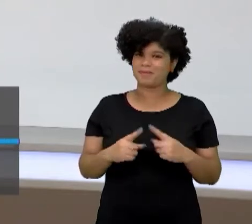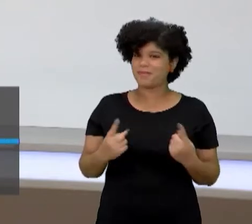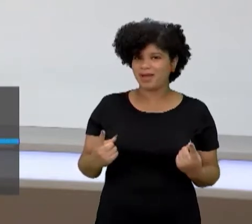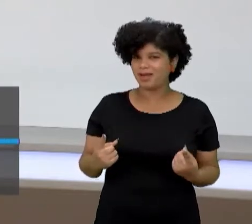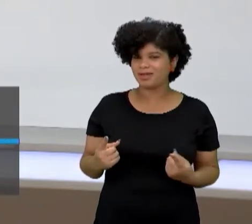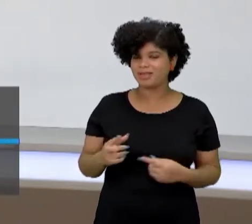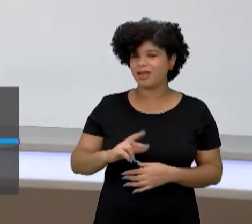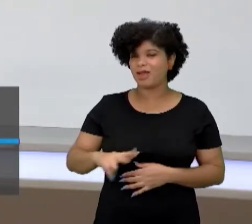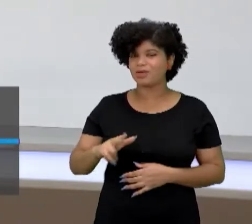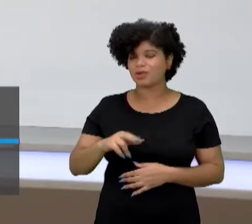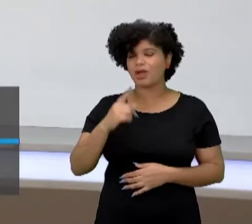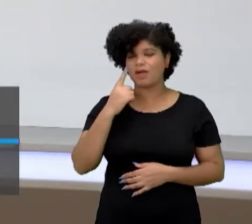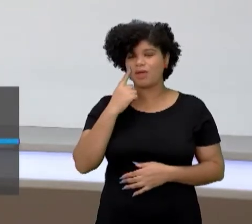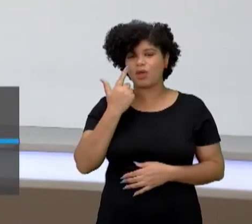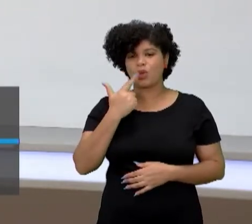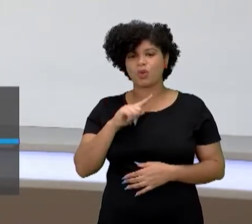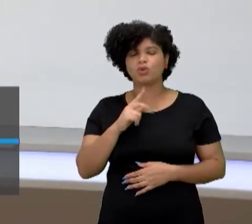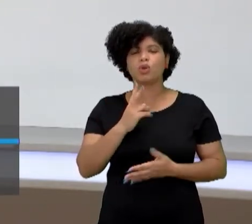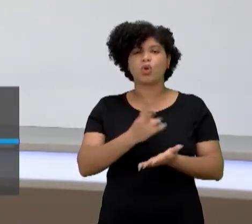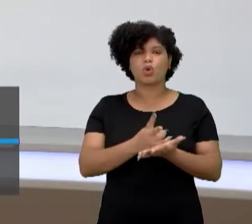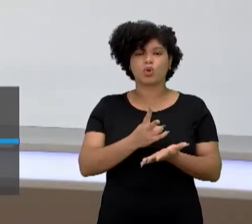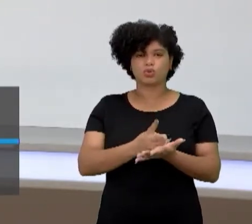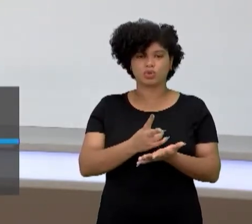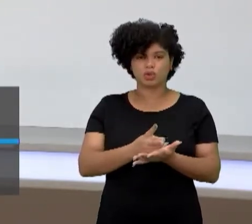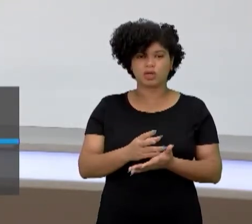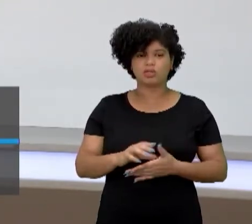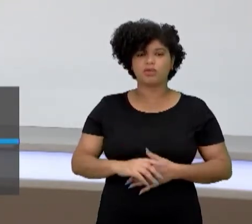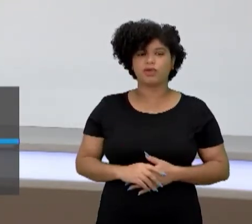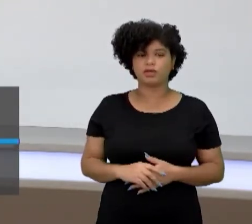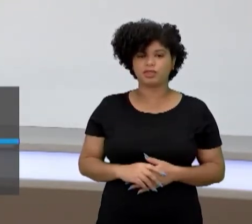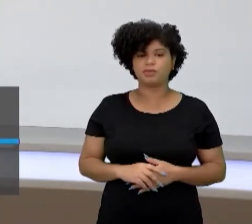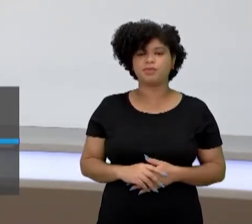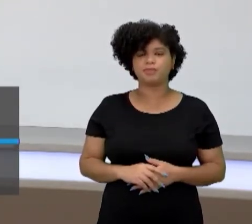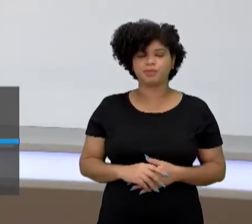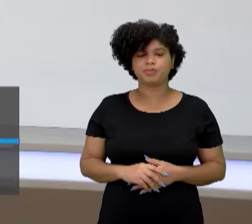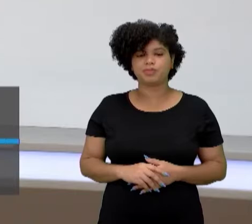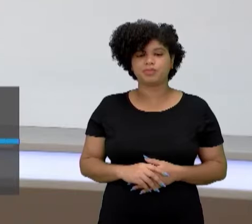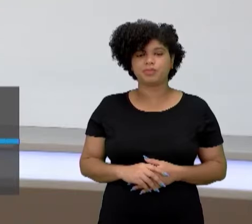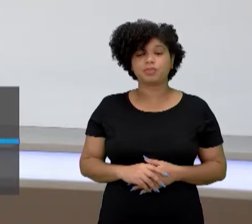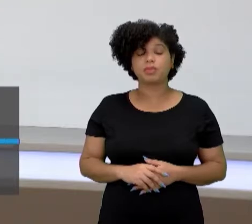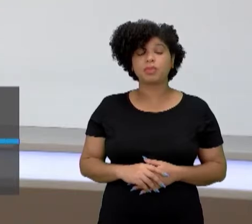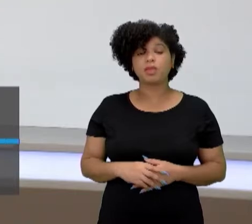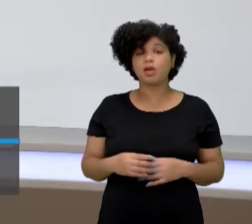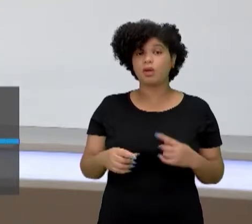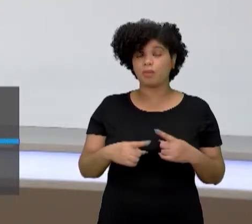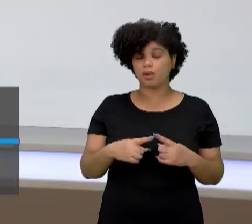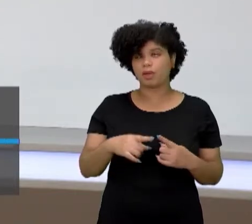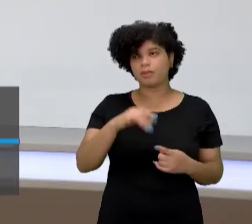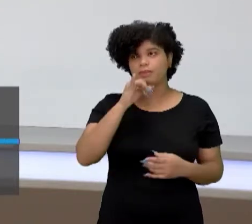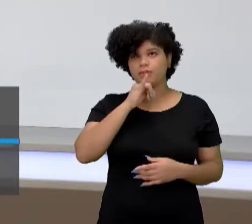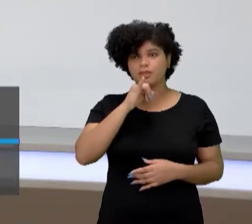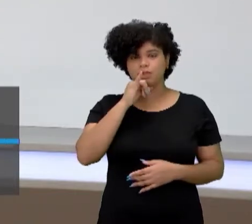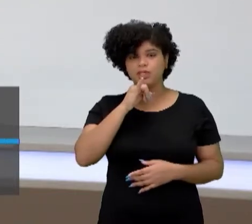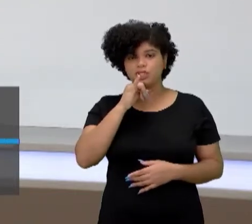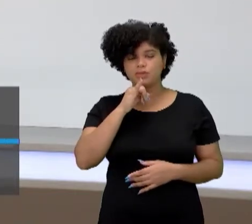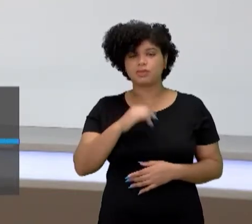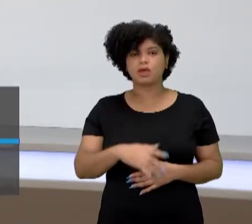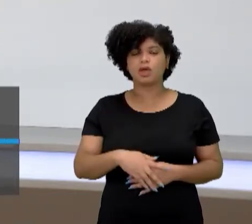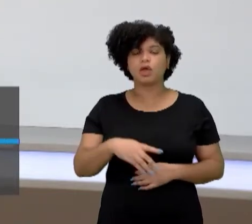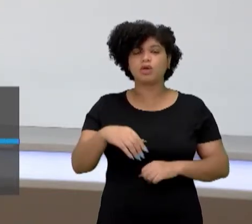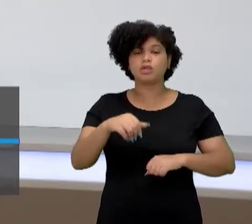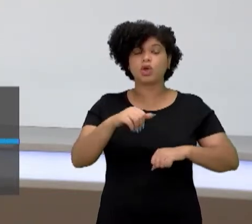tem uma outra questão aí, que, na verdade, a gente chama de emulsificação. Porque o detergente, ele tem